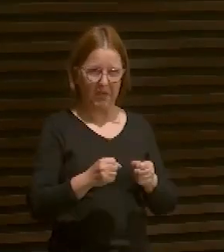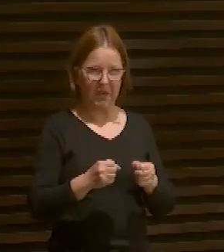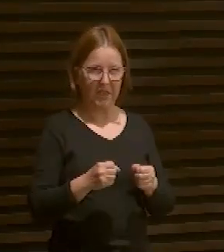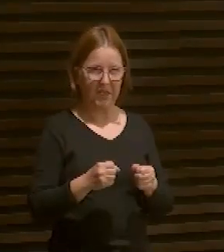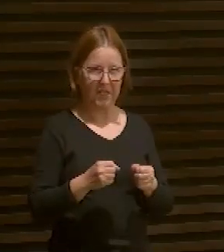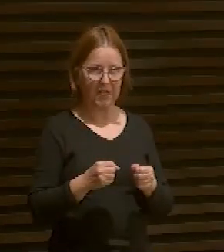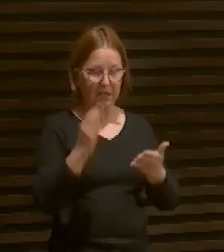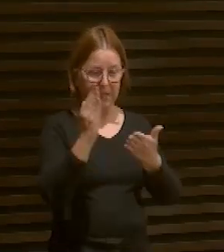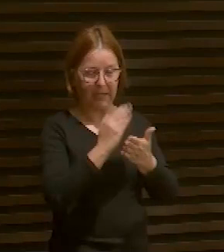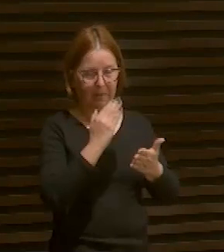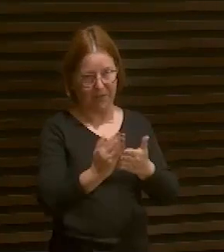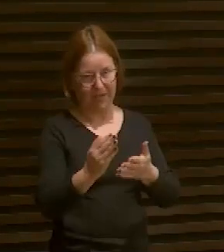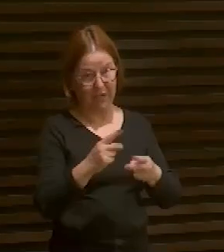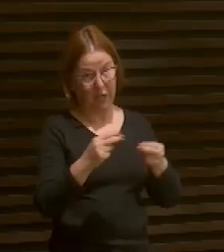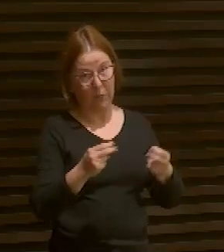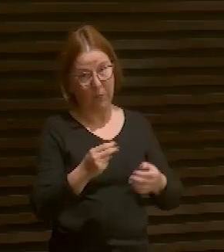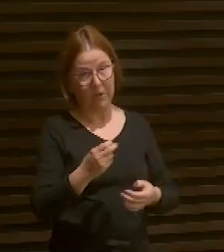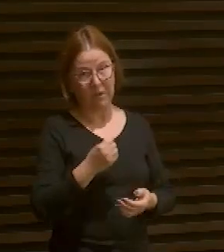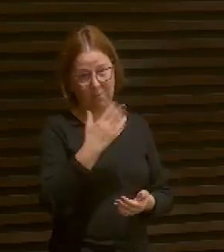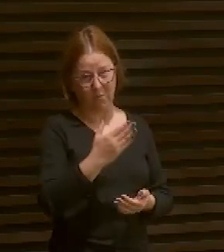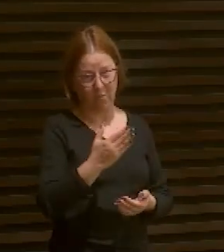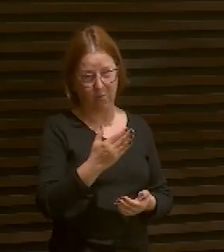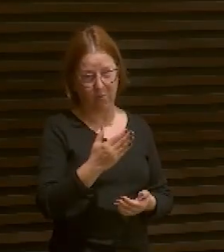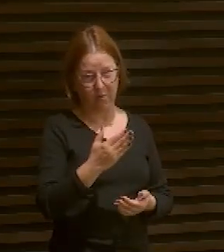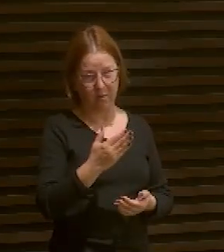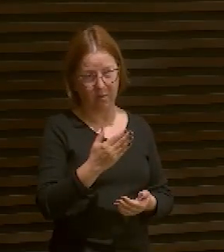que é bom no meio do pecado.